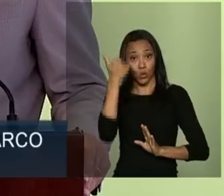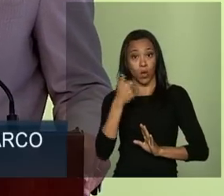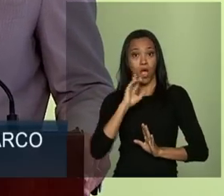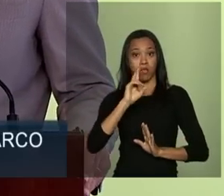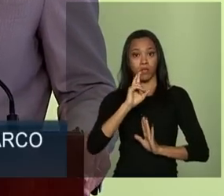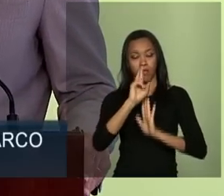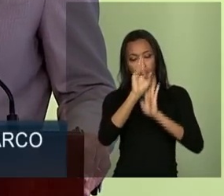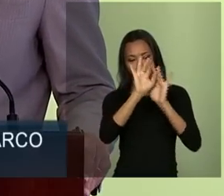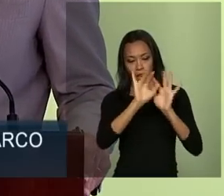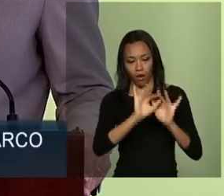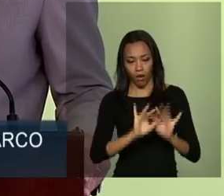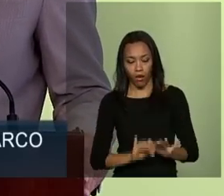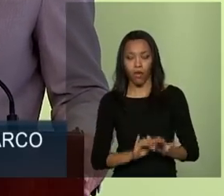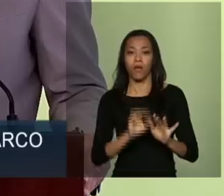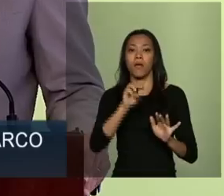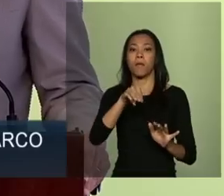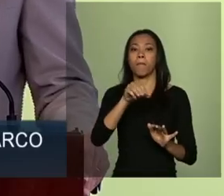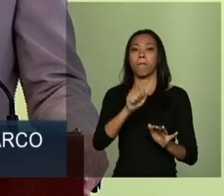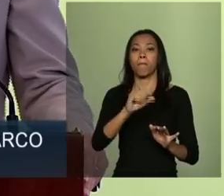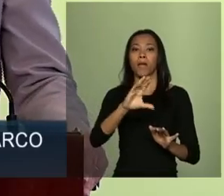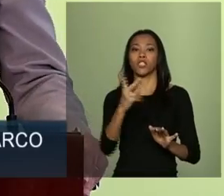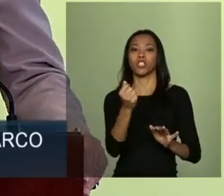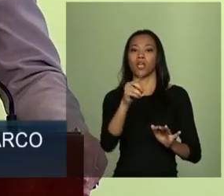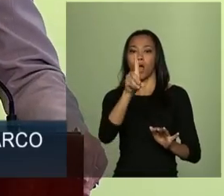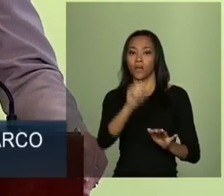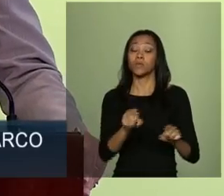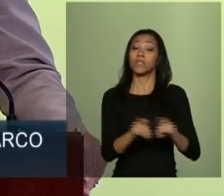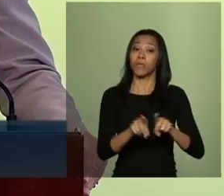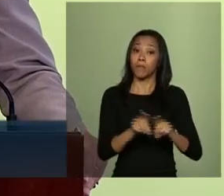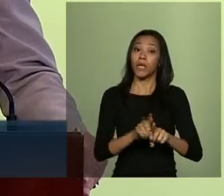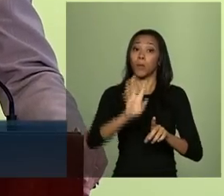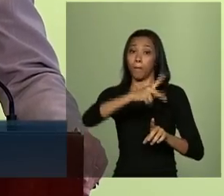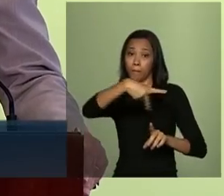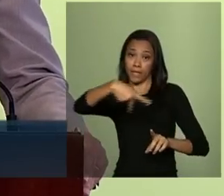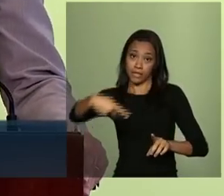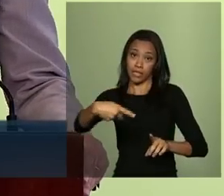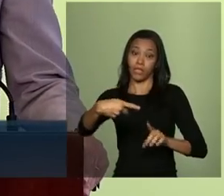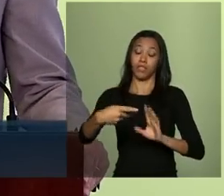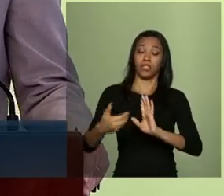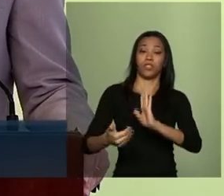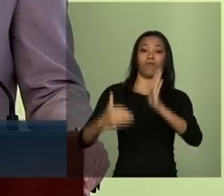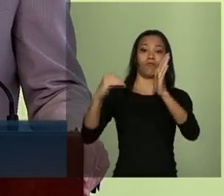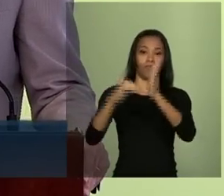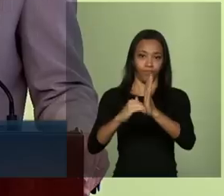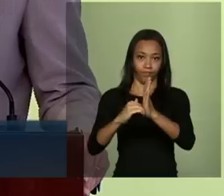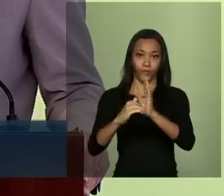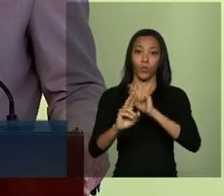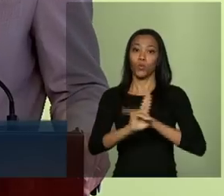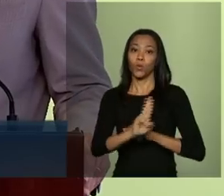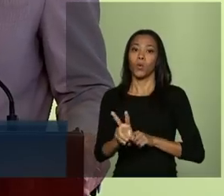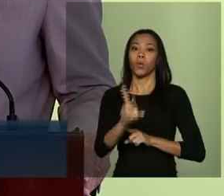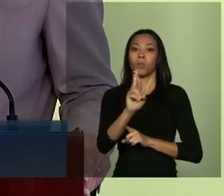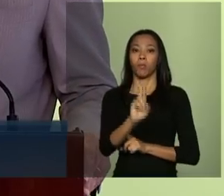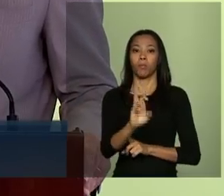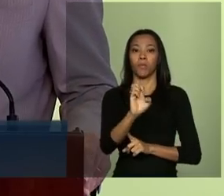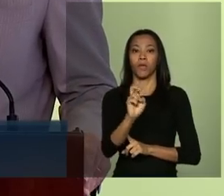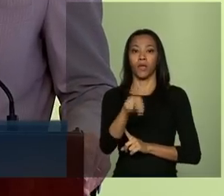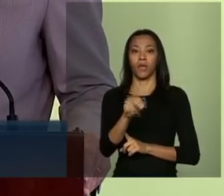Machado, o presidente do Senado Federal, o senador Renan Calheiros, que pautou a matéria no plenário do